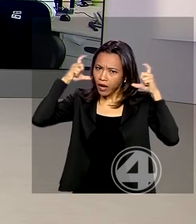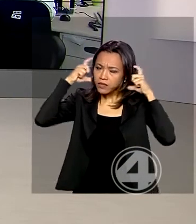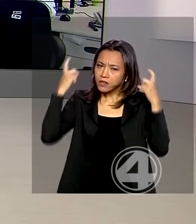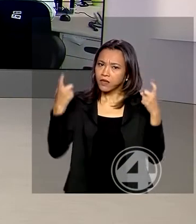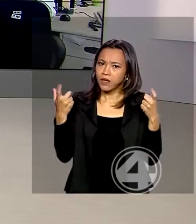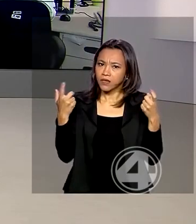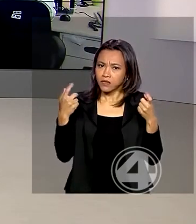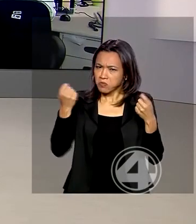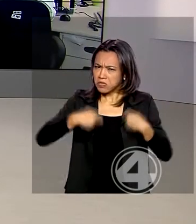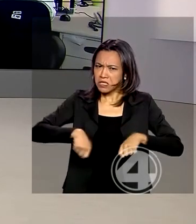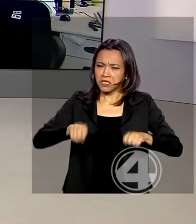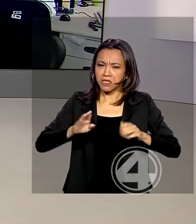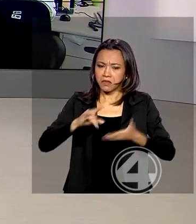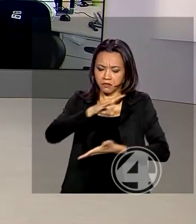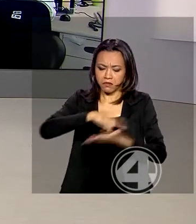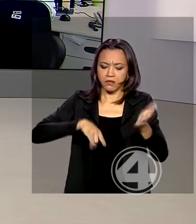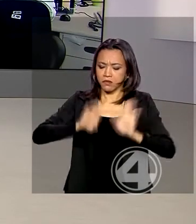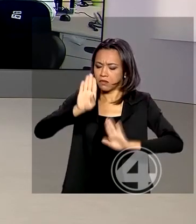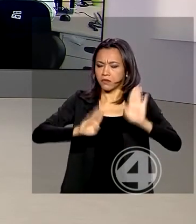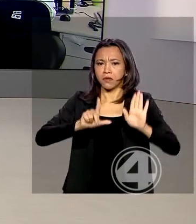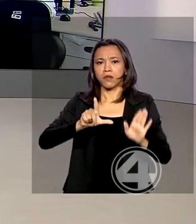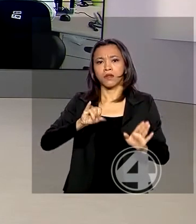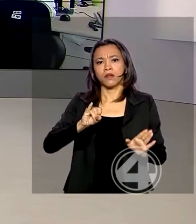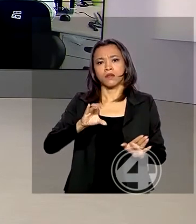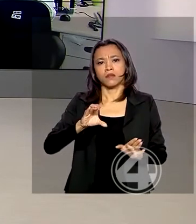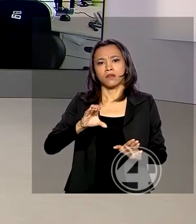dispensadas de licitação é isso